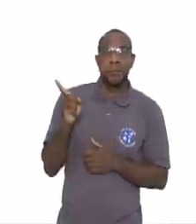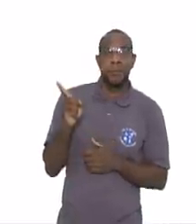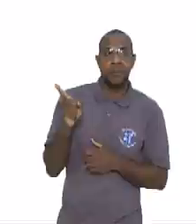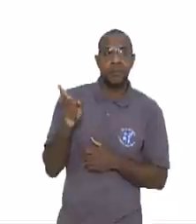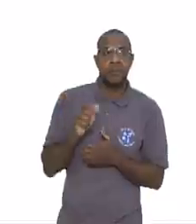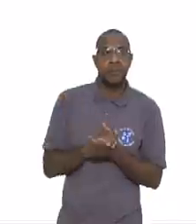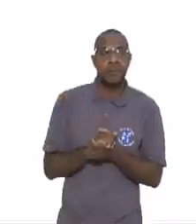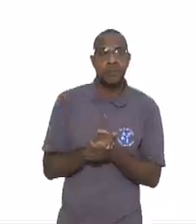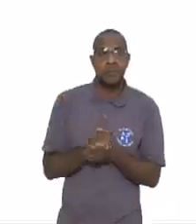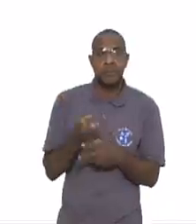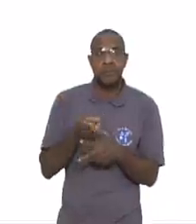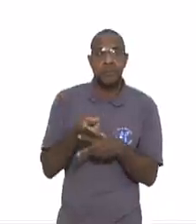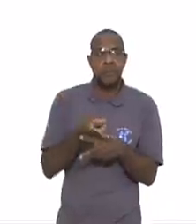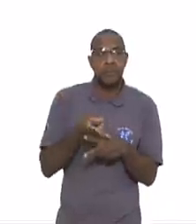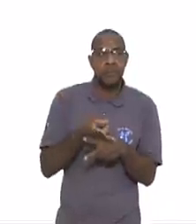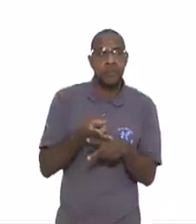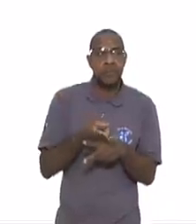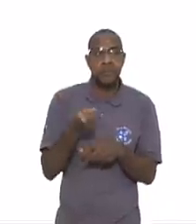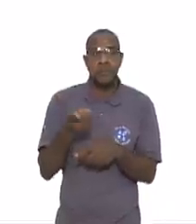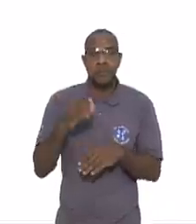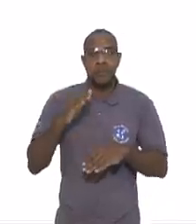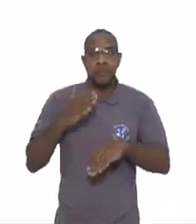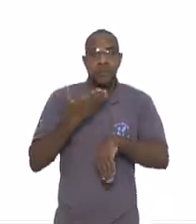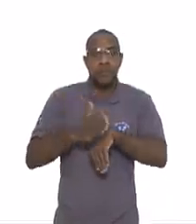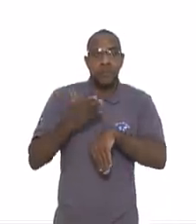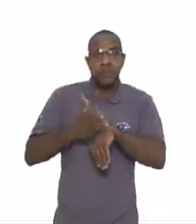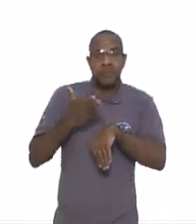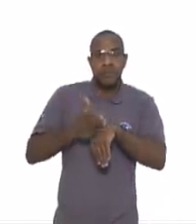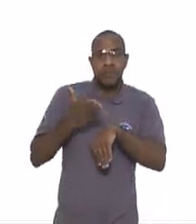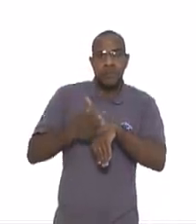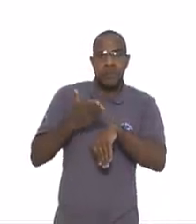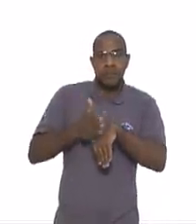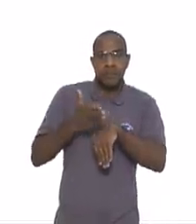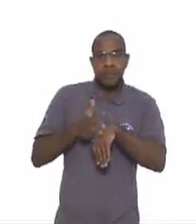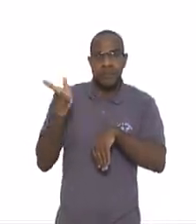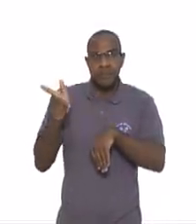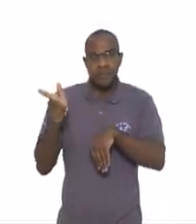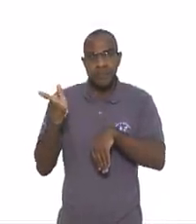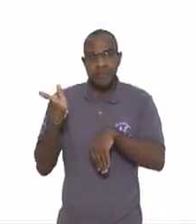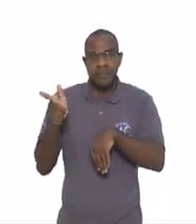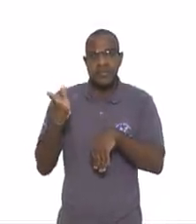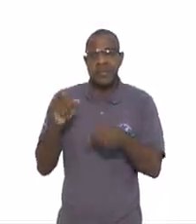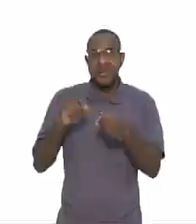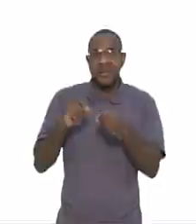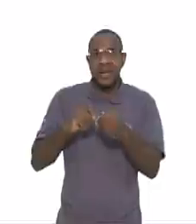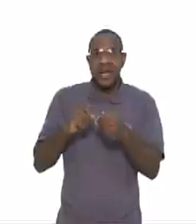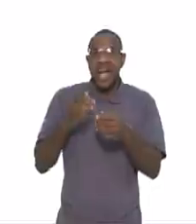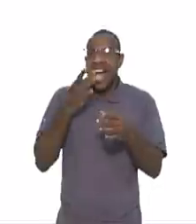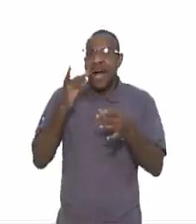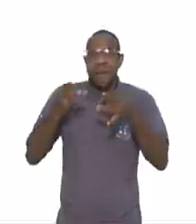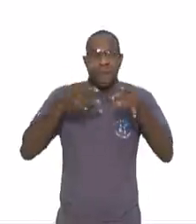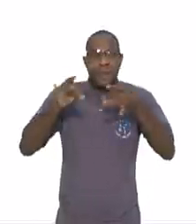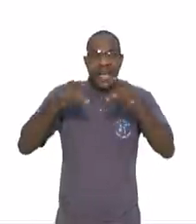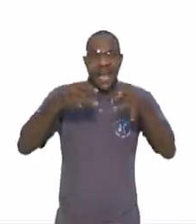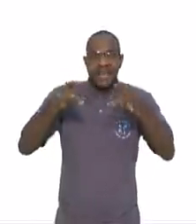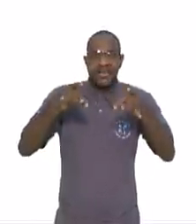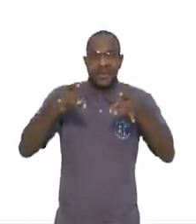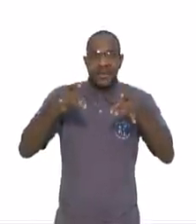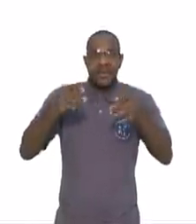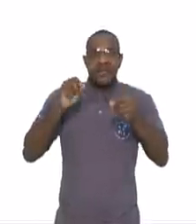lá, achei um roteiro de aula prática para produção de bioplástico a partir de amido de milho e fécula de mandioca.